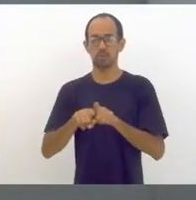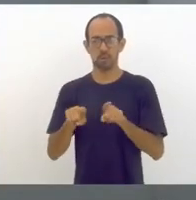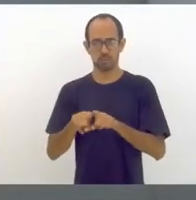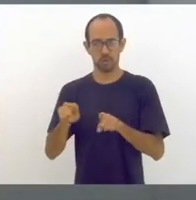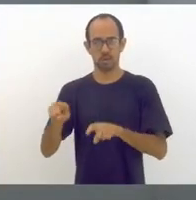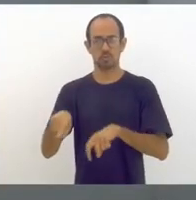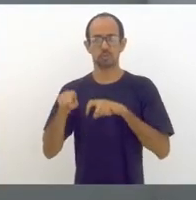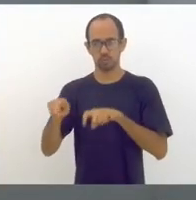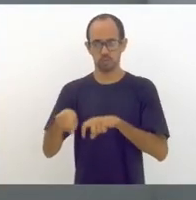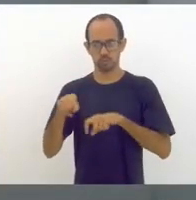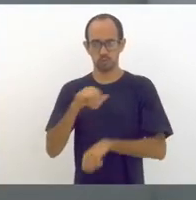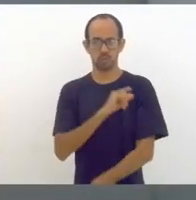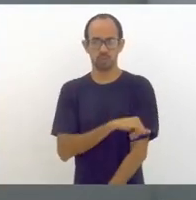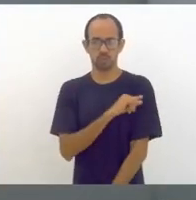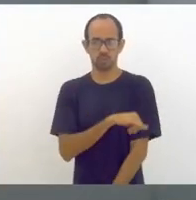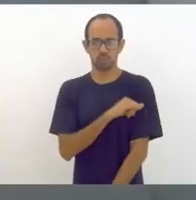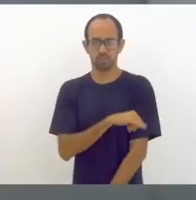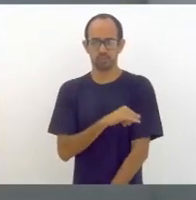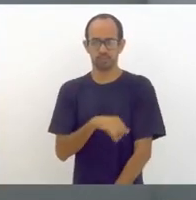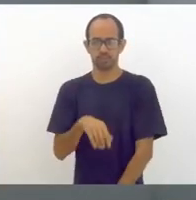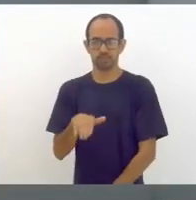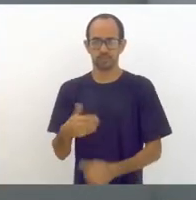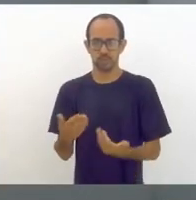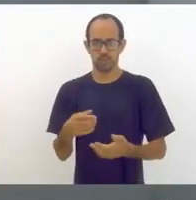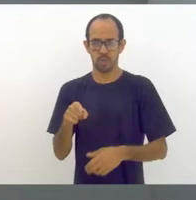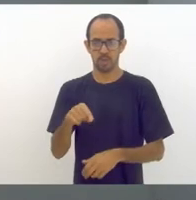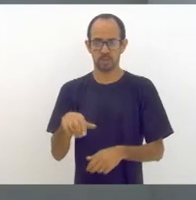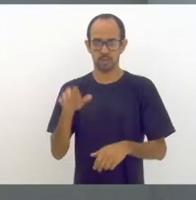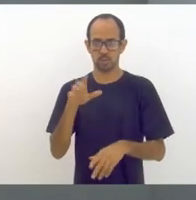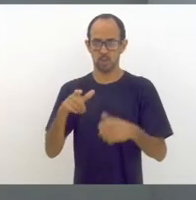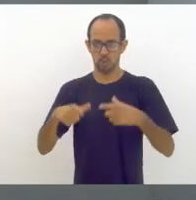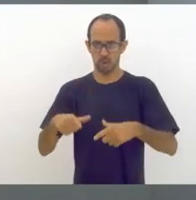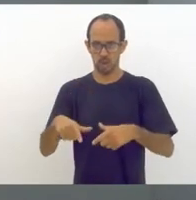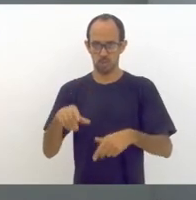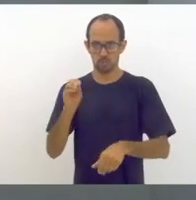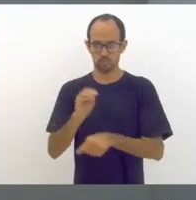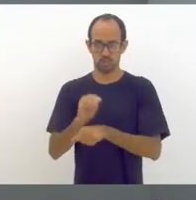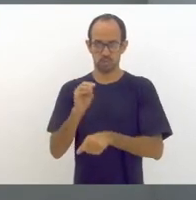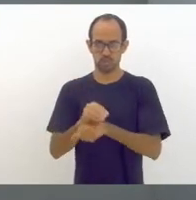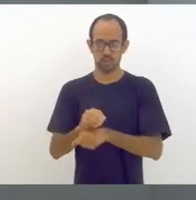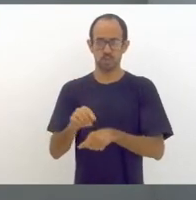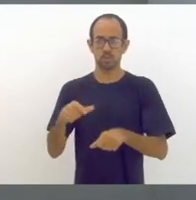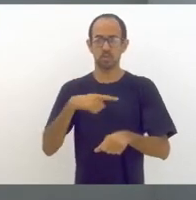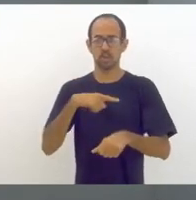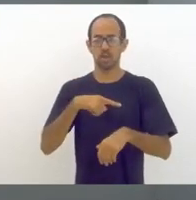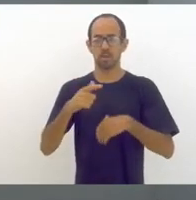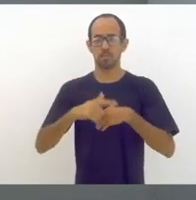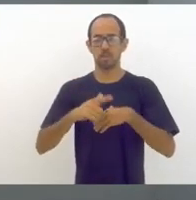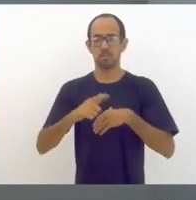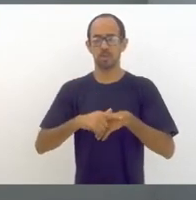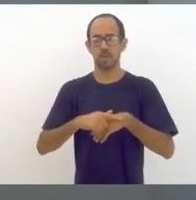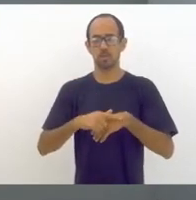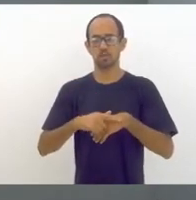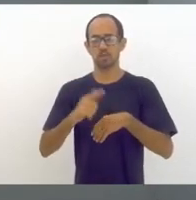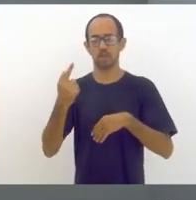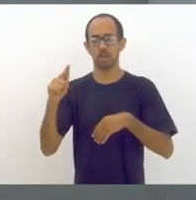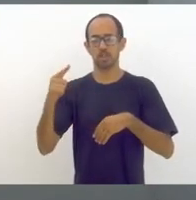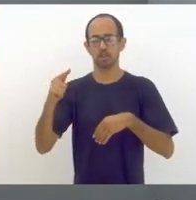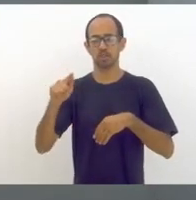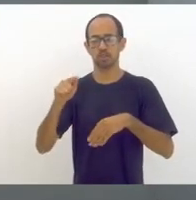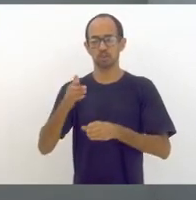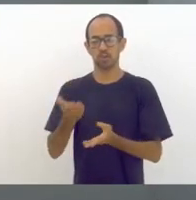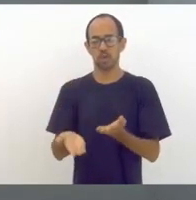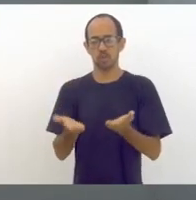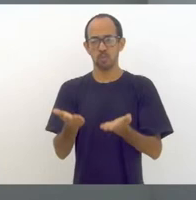Então, essa área de proteção, ela tem cumprido um papel de garantir um equilíbrio